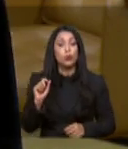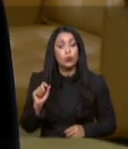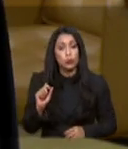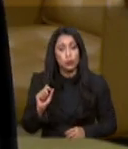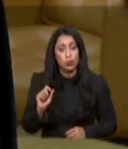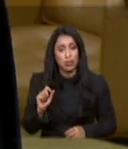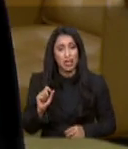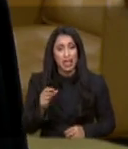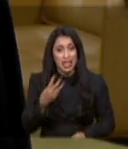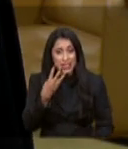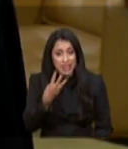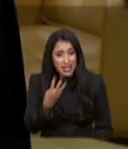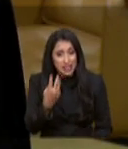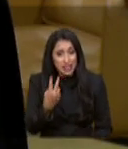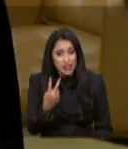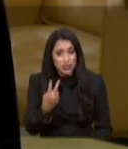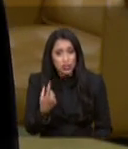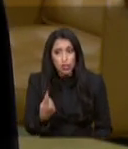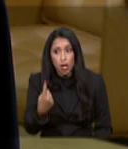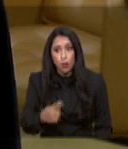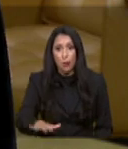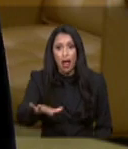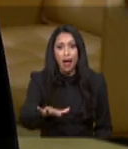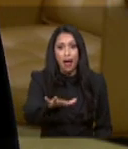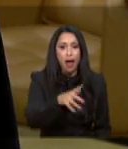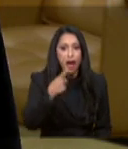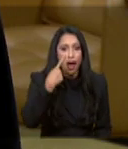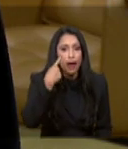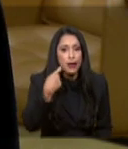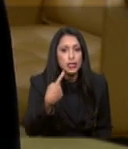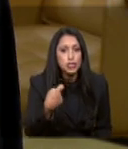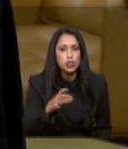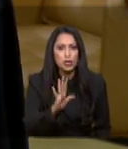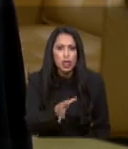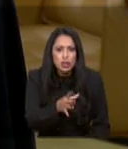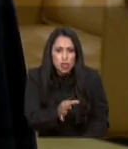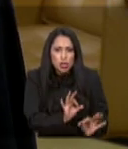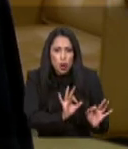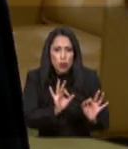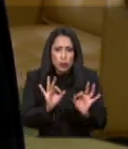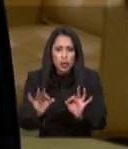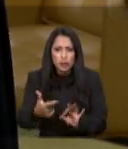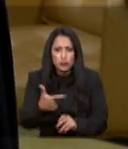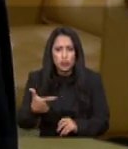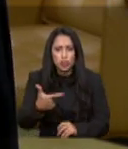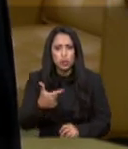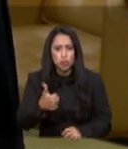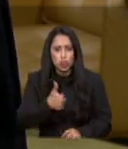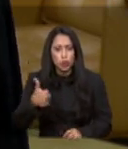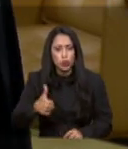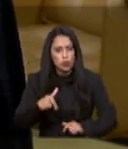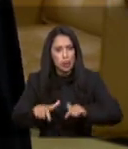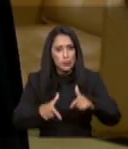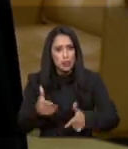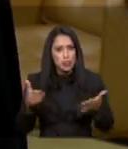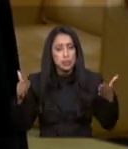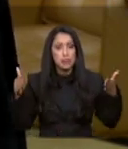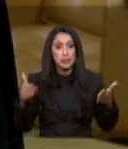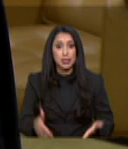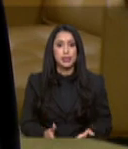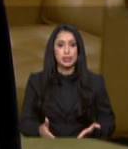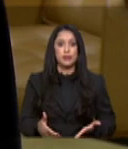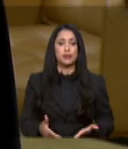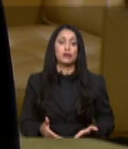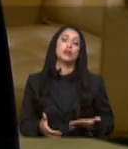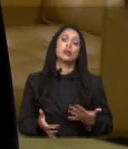CIMAN, 321 áreas de interesse e já acompanharam 21 operações específicas. E esse acompanhamento é diário,